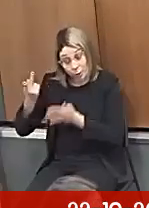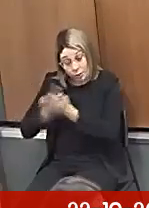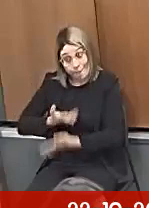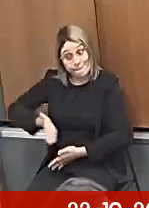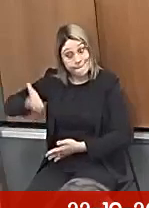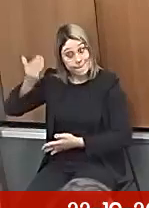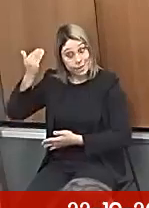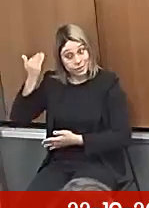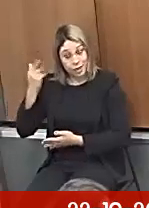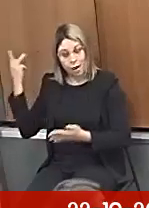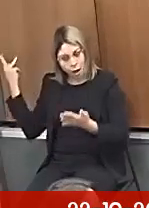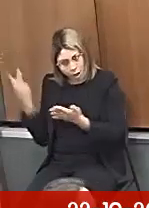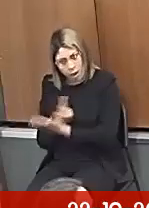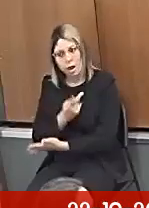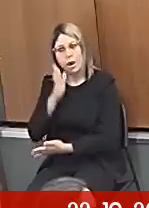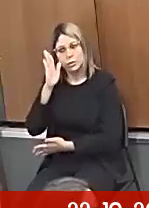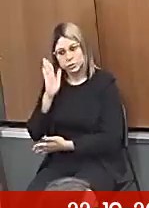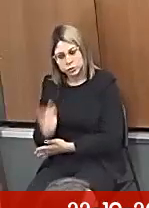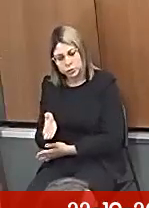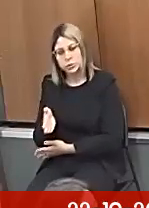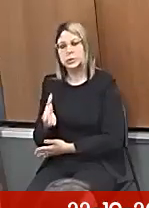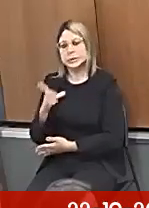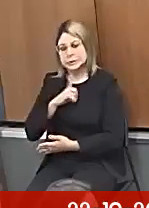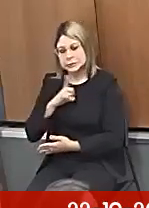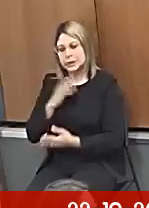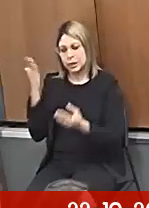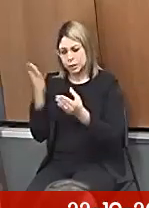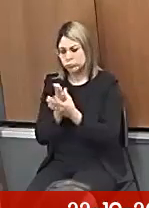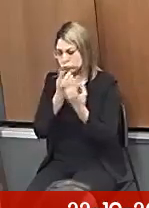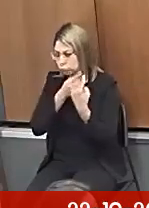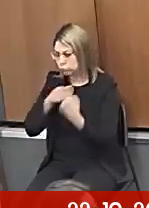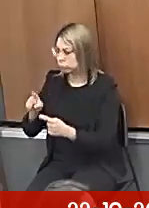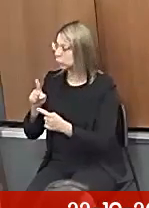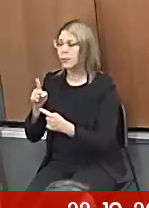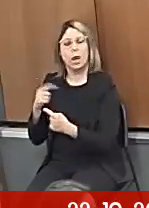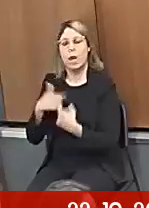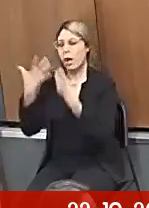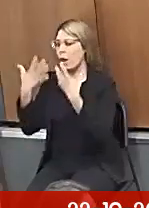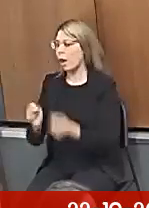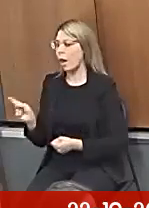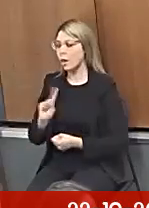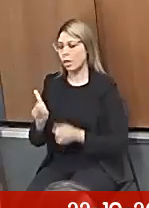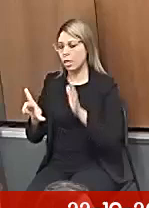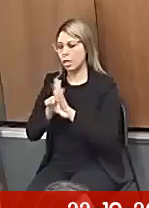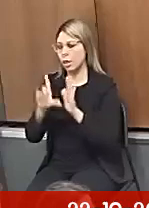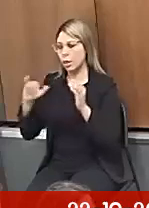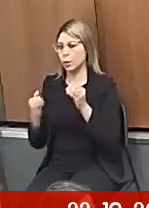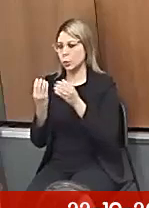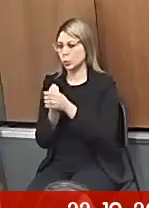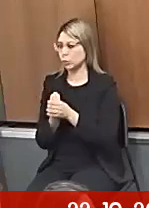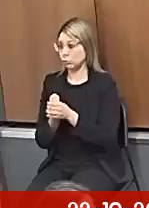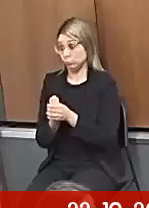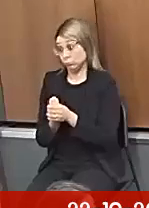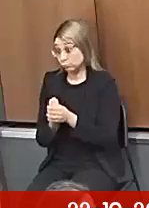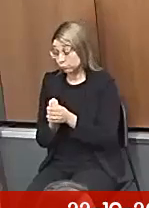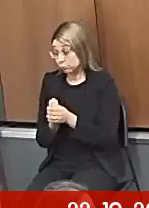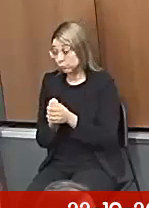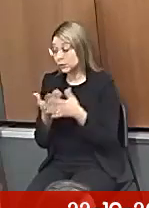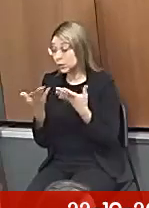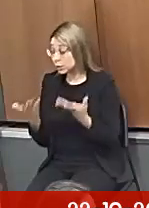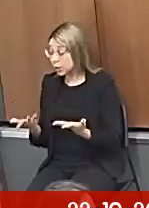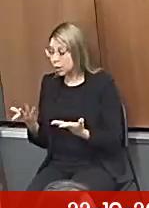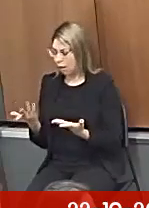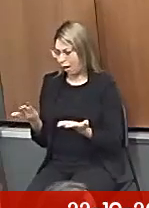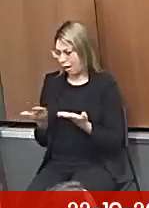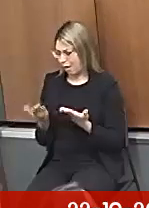passado chegou a entrar com uma ação na justiça para derrubar a lei de inclusão. Então, nós não